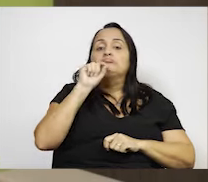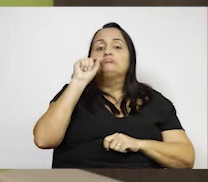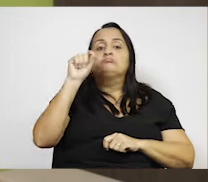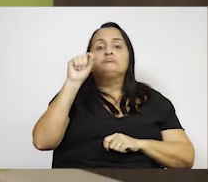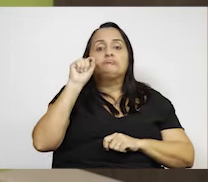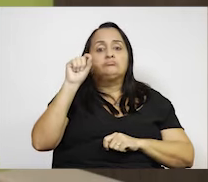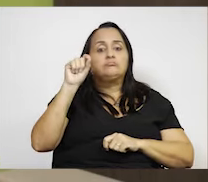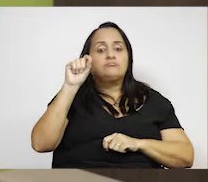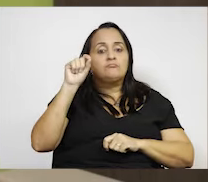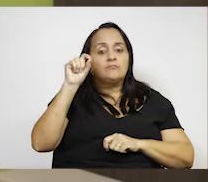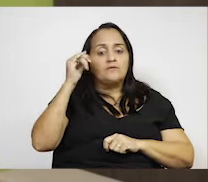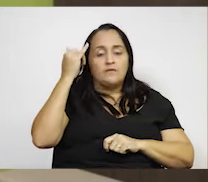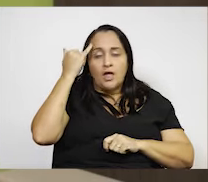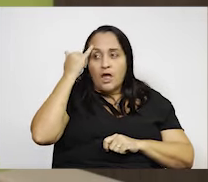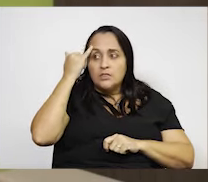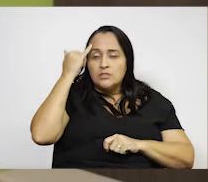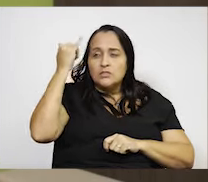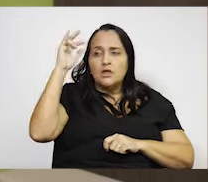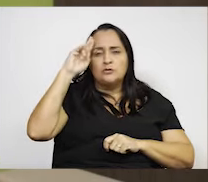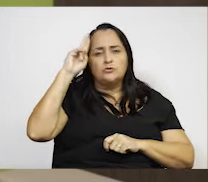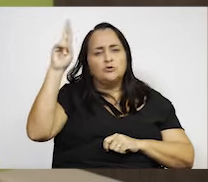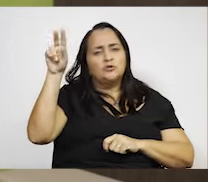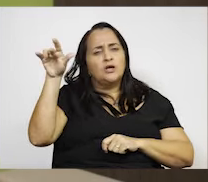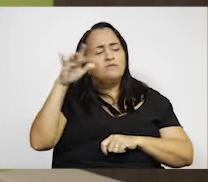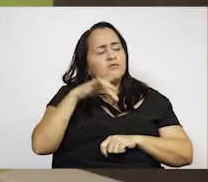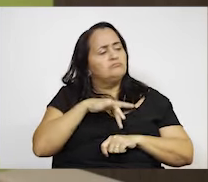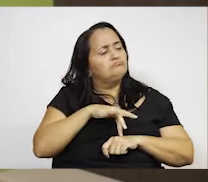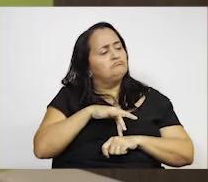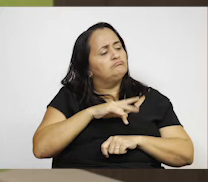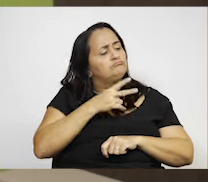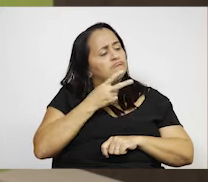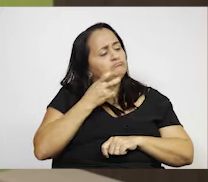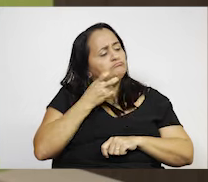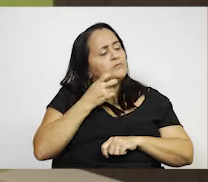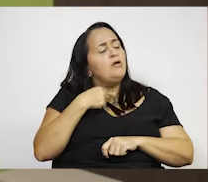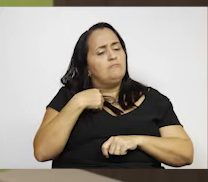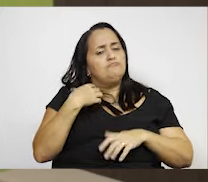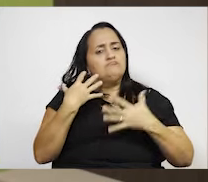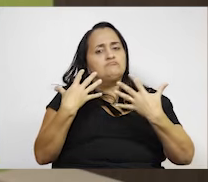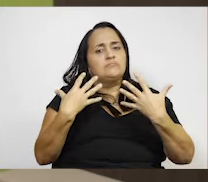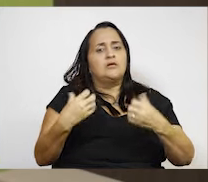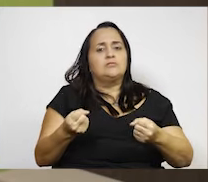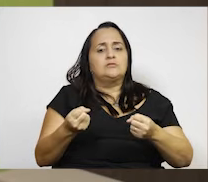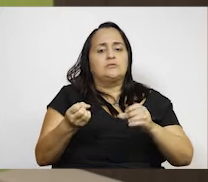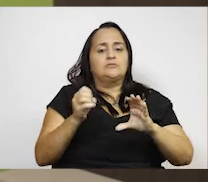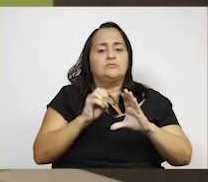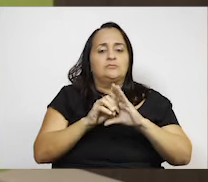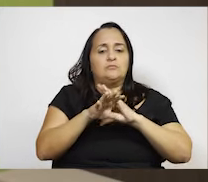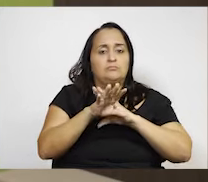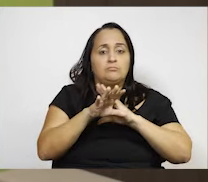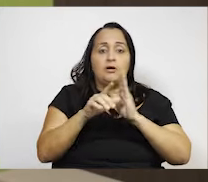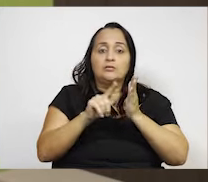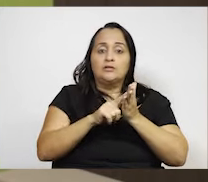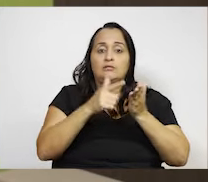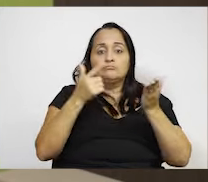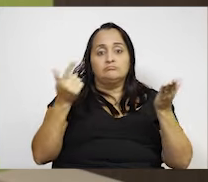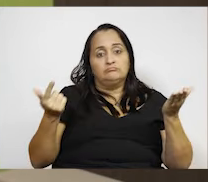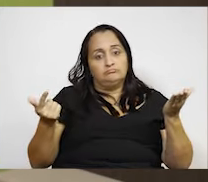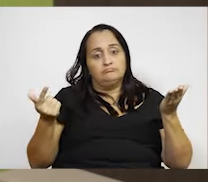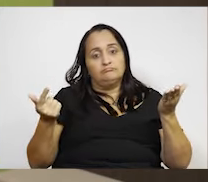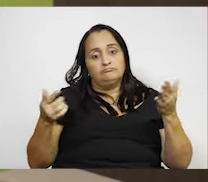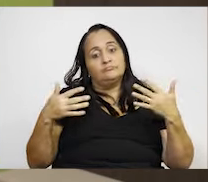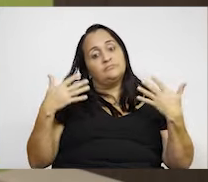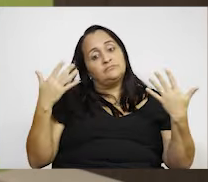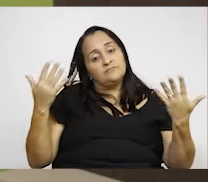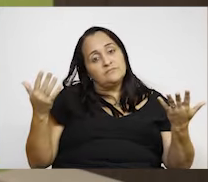quebrar a ideia do chefe, ou convencer o chefe de dar continuidade à publicação da notícia. E é isso